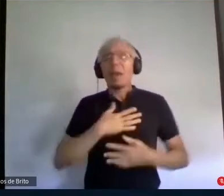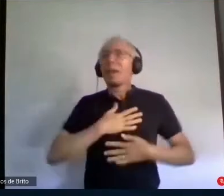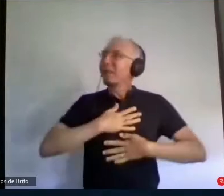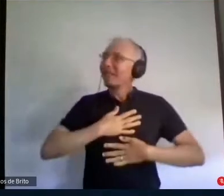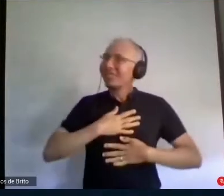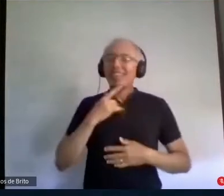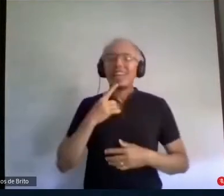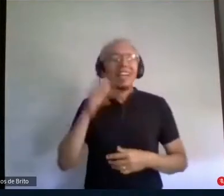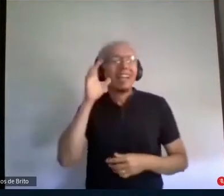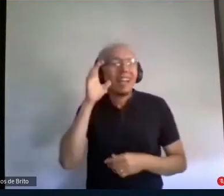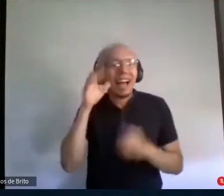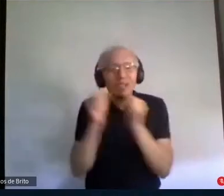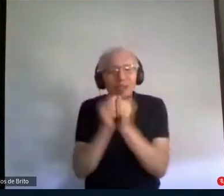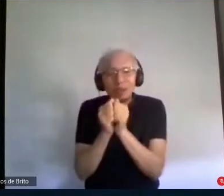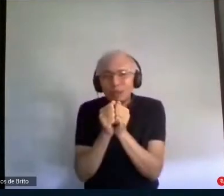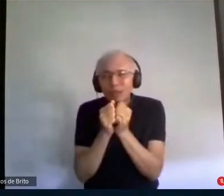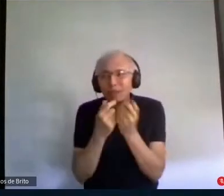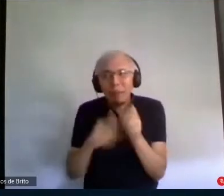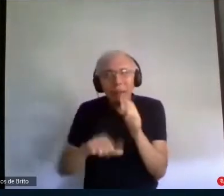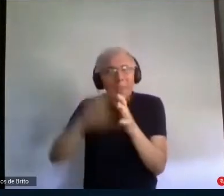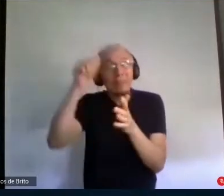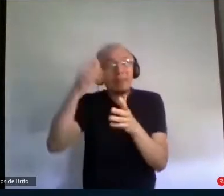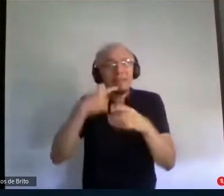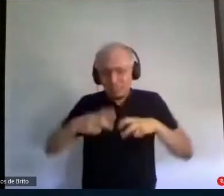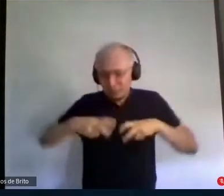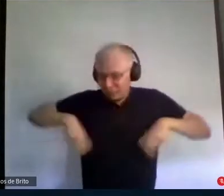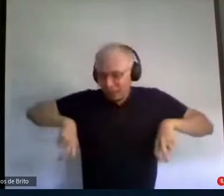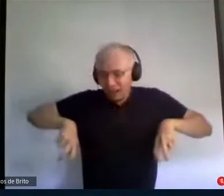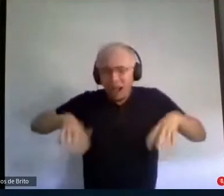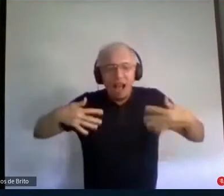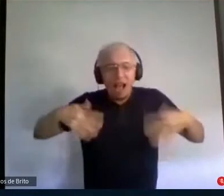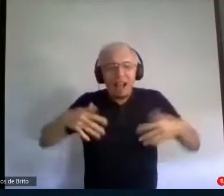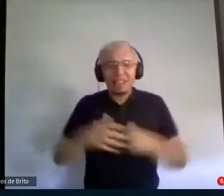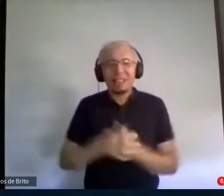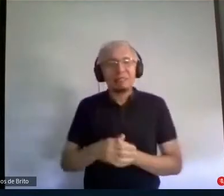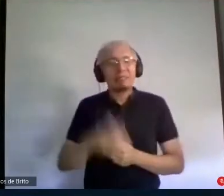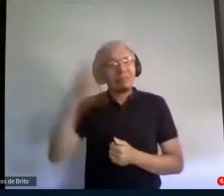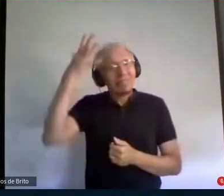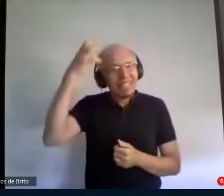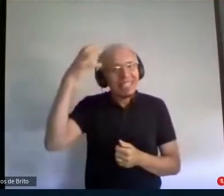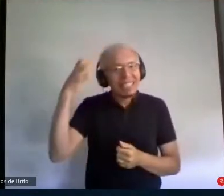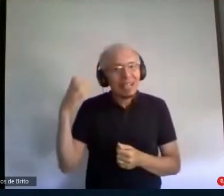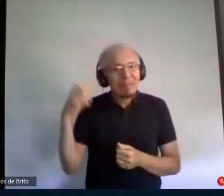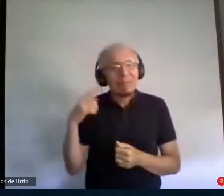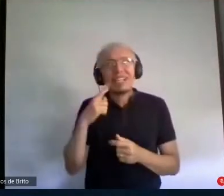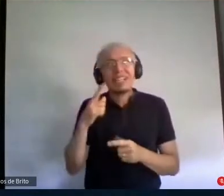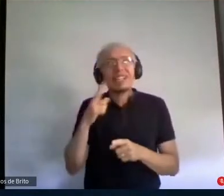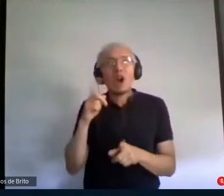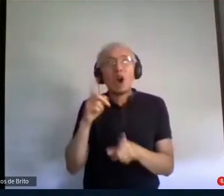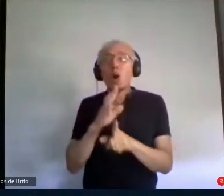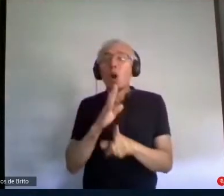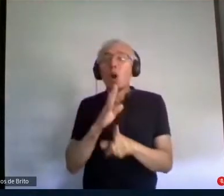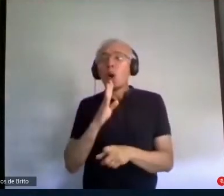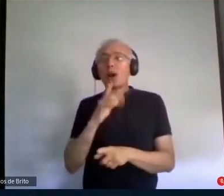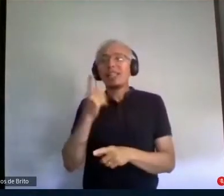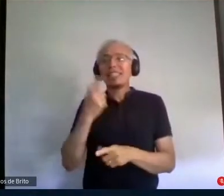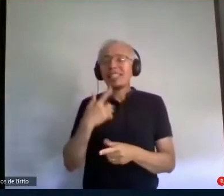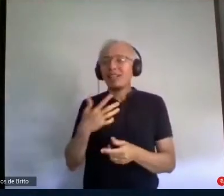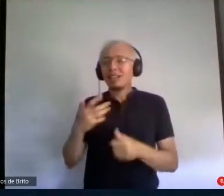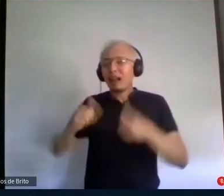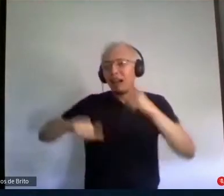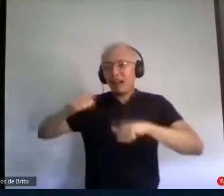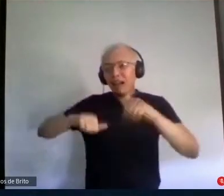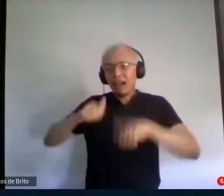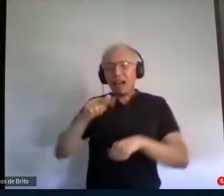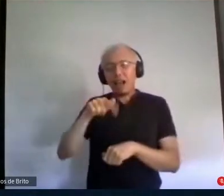vez que eu estou com o Carlos numa banca. A Sabine, a gente se conheceu na qualificação, foi muito gostoso, foi